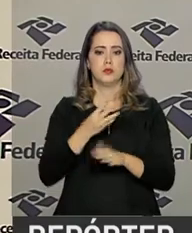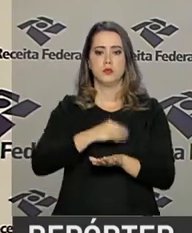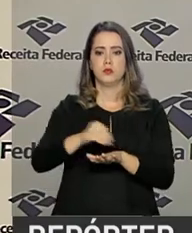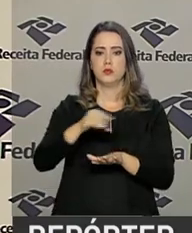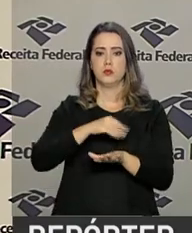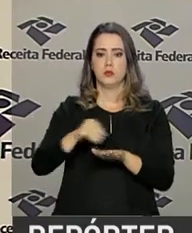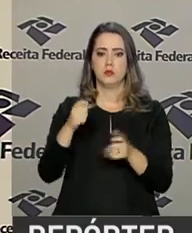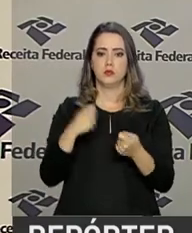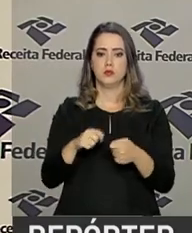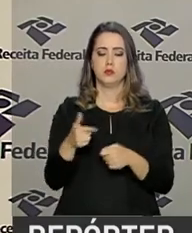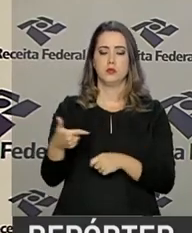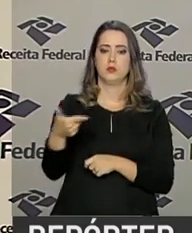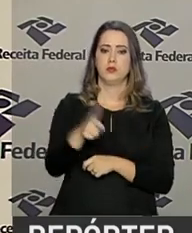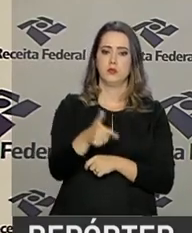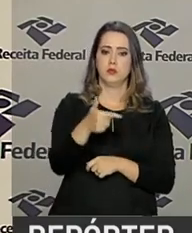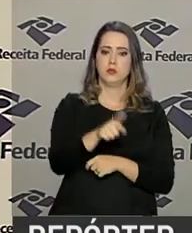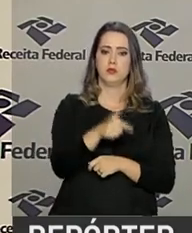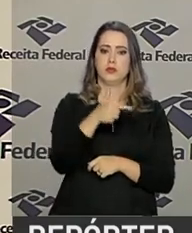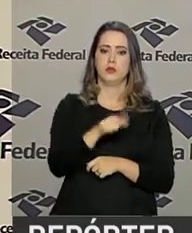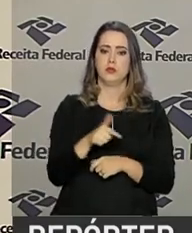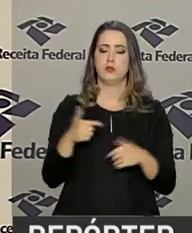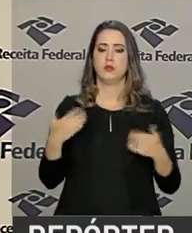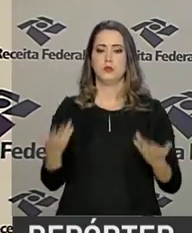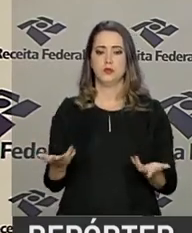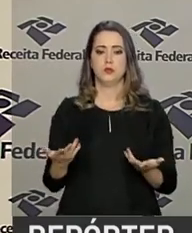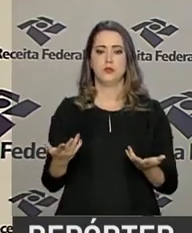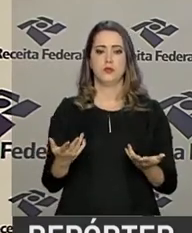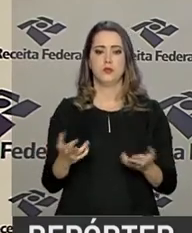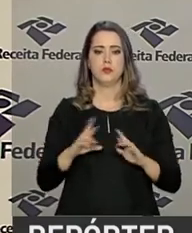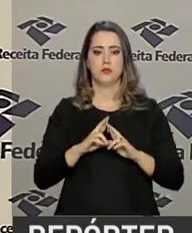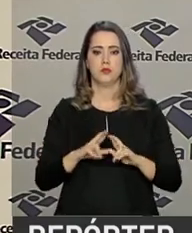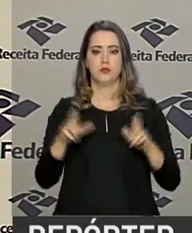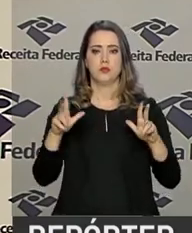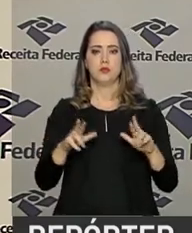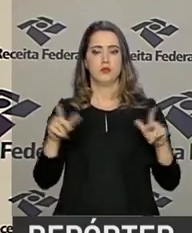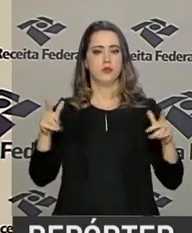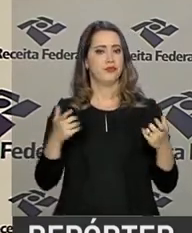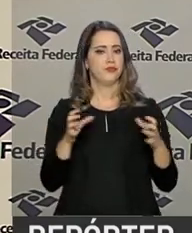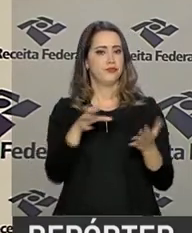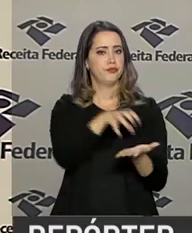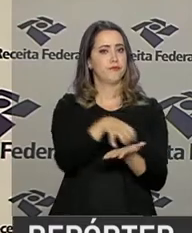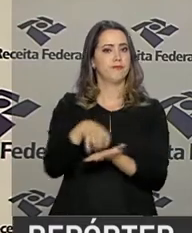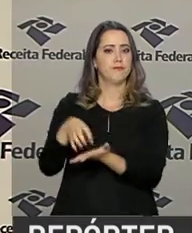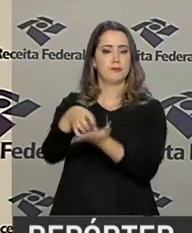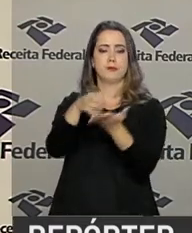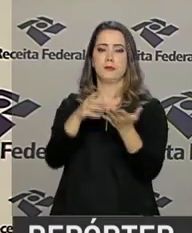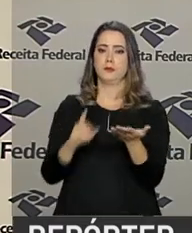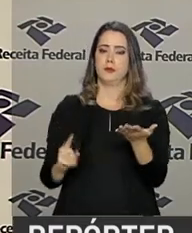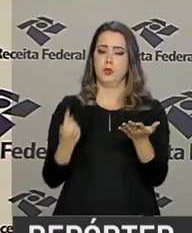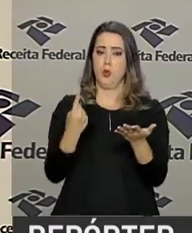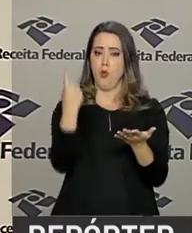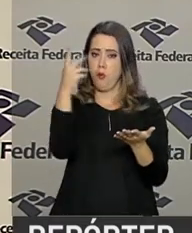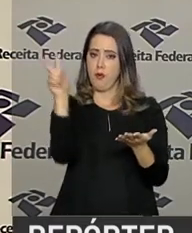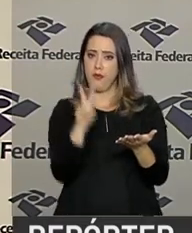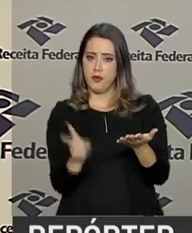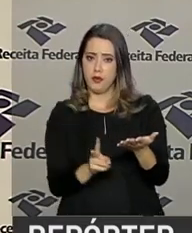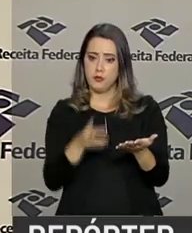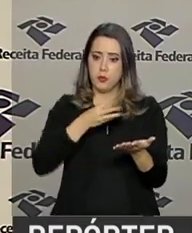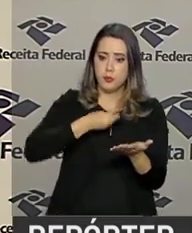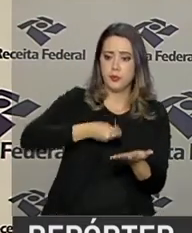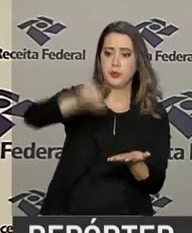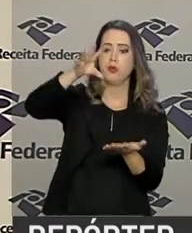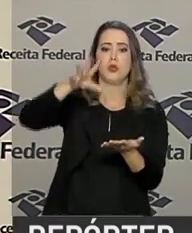não vai precisar ficar fazendo comprovações em diversos órgãos a diferença seja informação dele está lá e